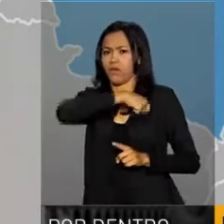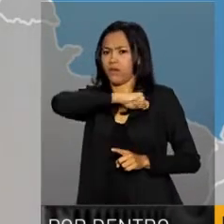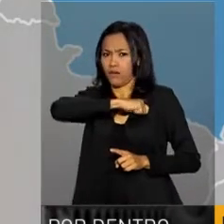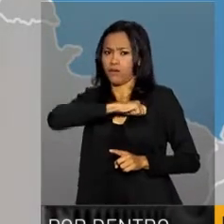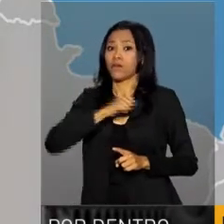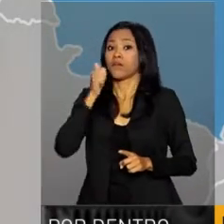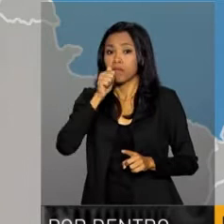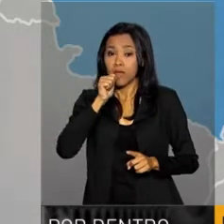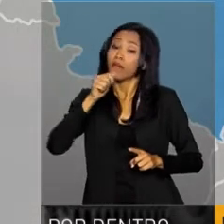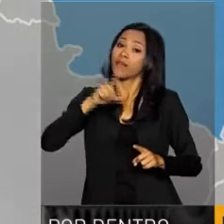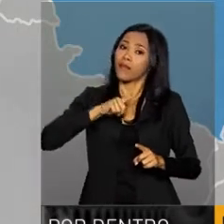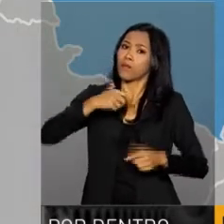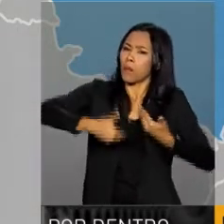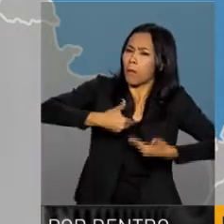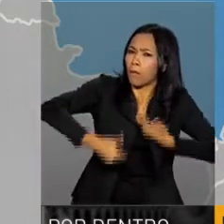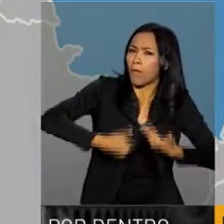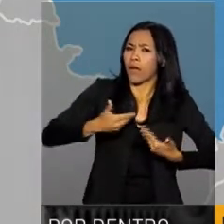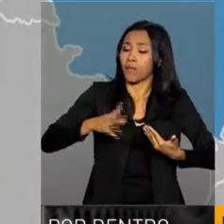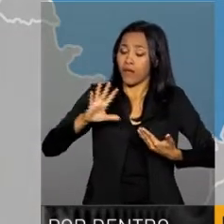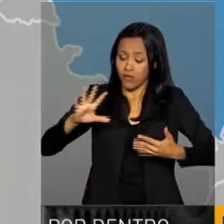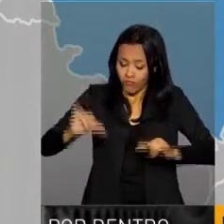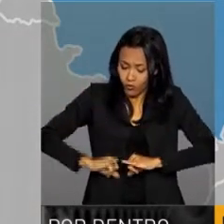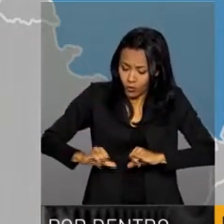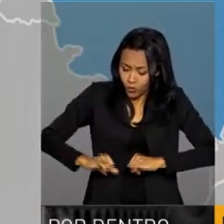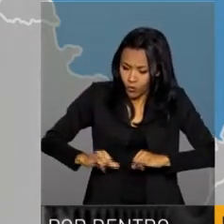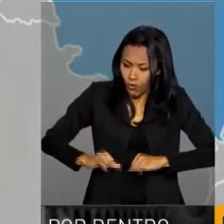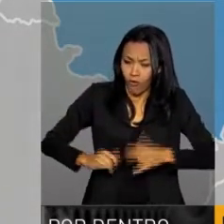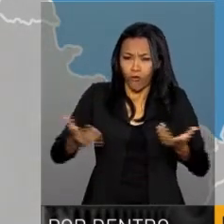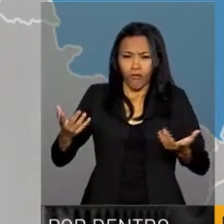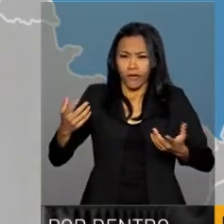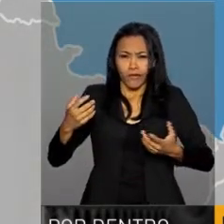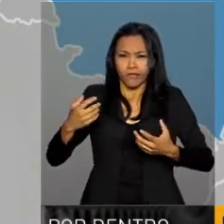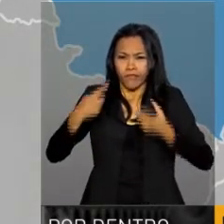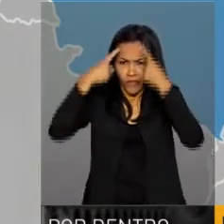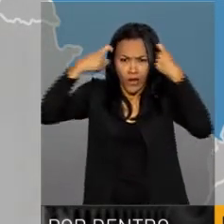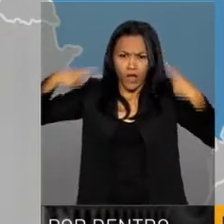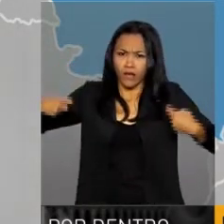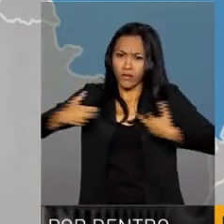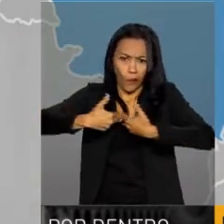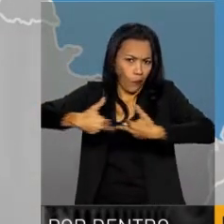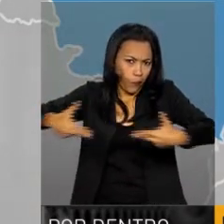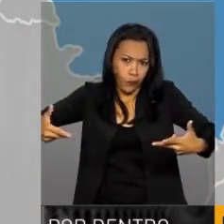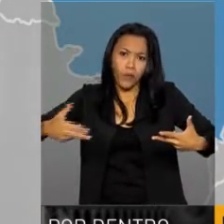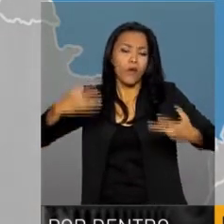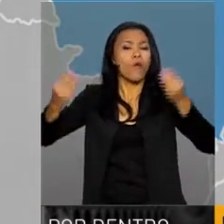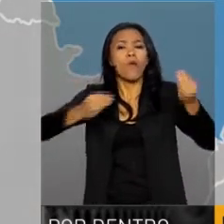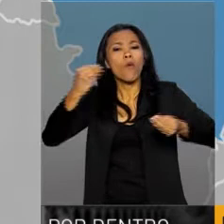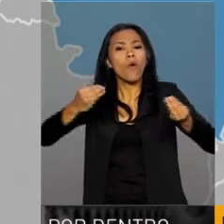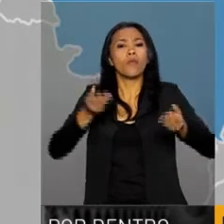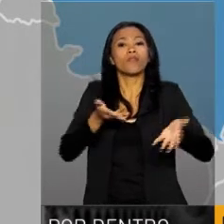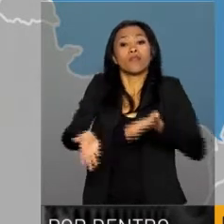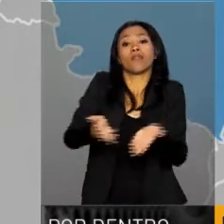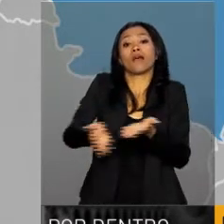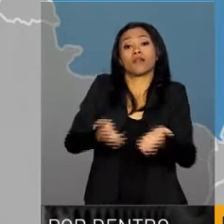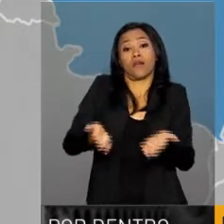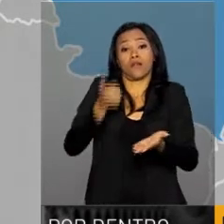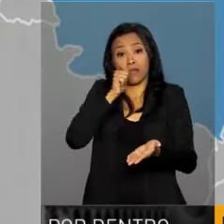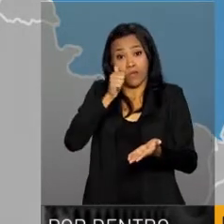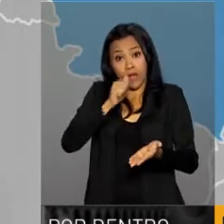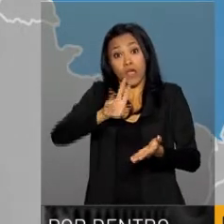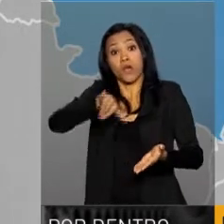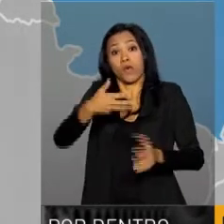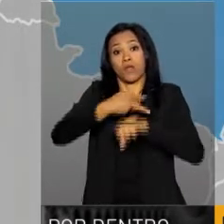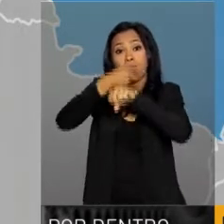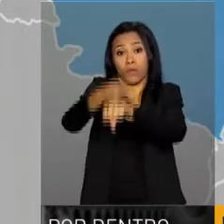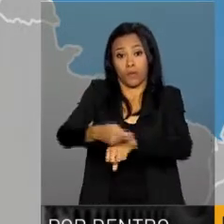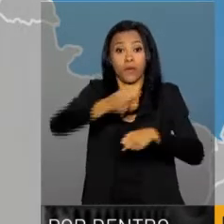possa ter um amparo quando já é vítima de algum tipo de agressão antes de um caso como esse é permitido acontecer infelizmente em